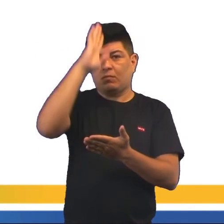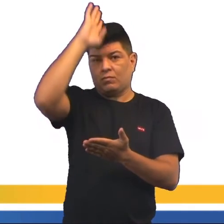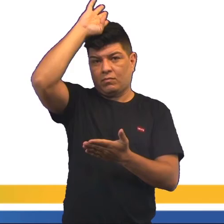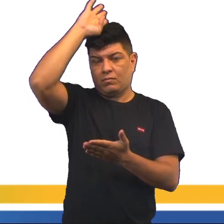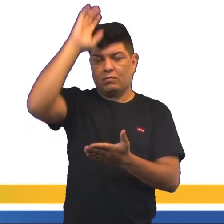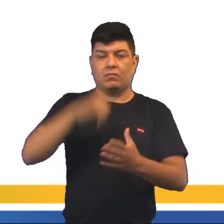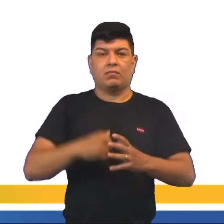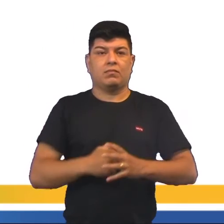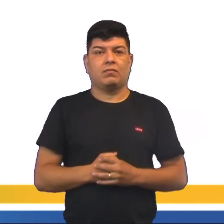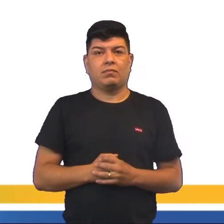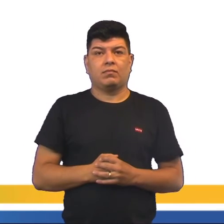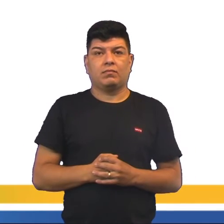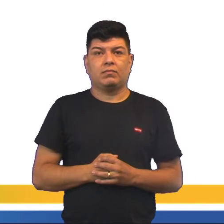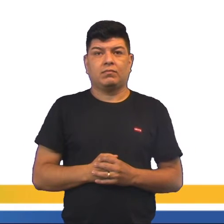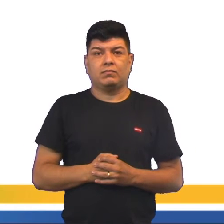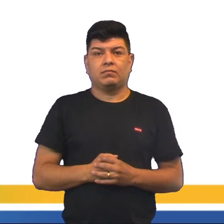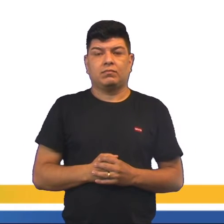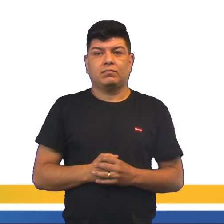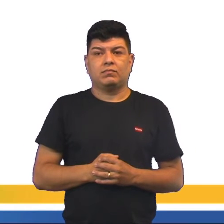Roma.